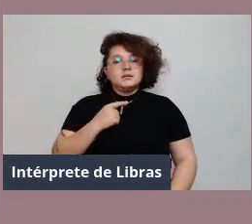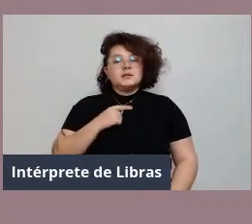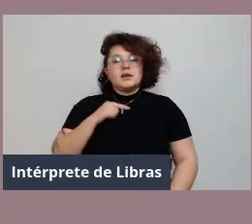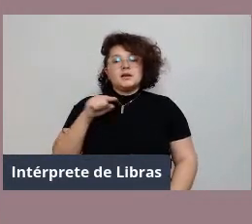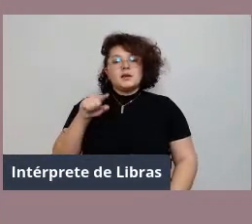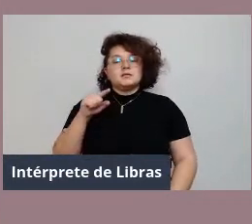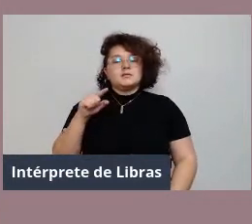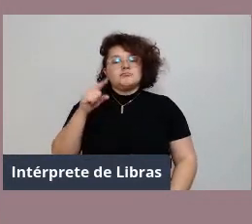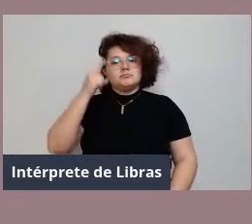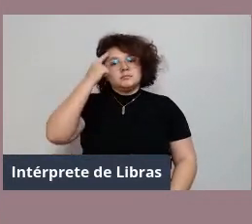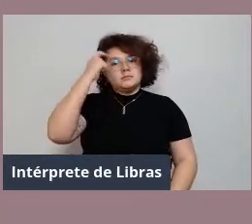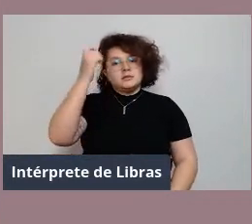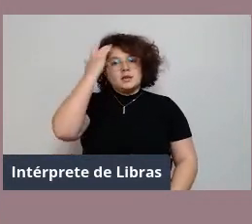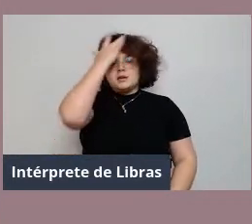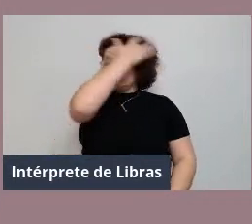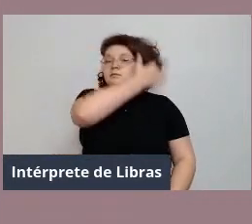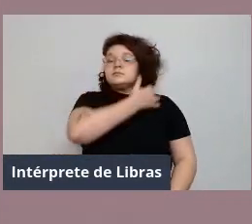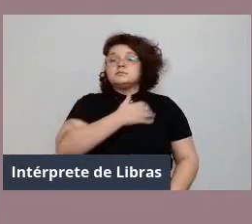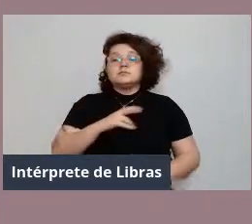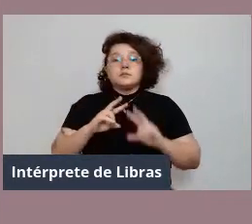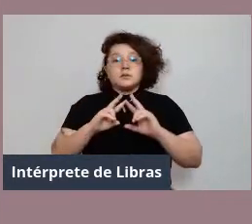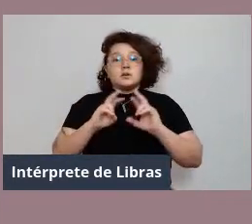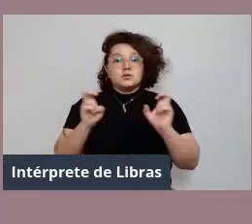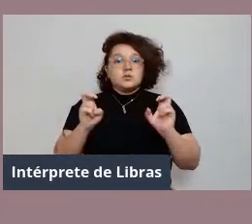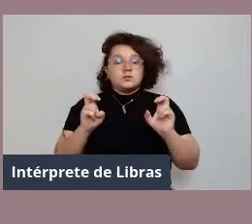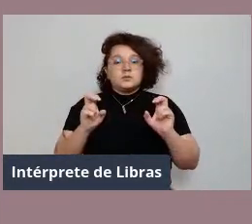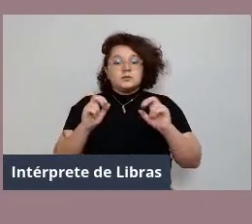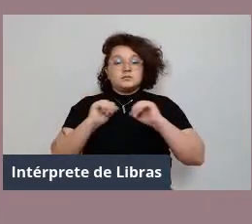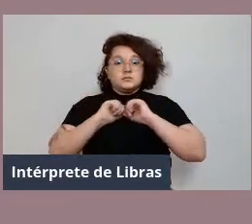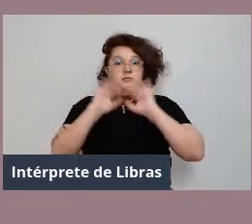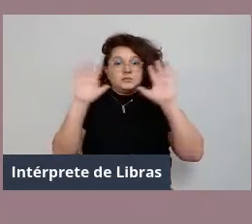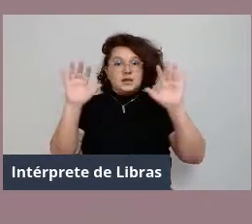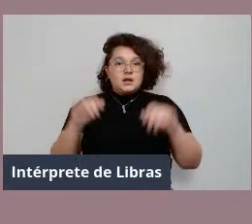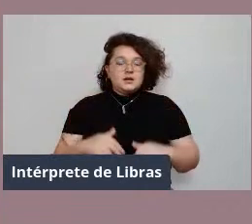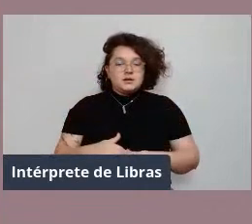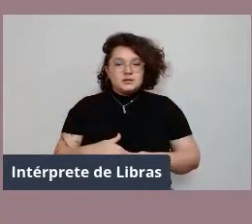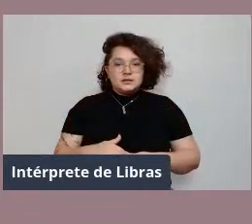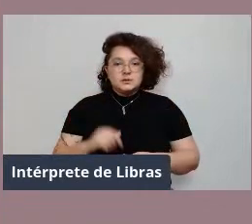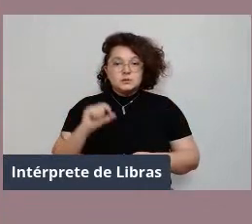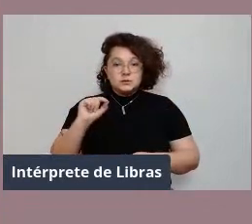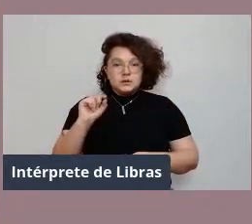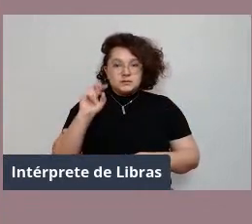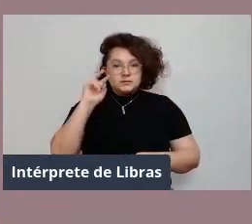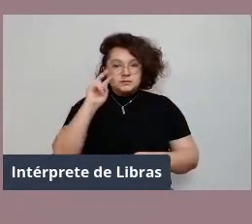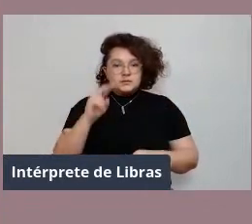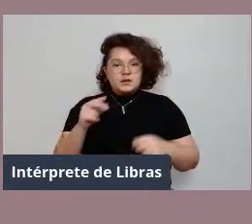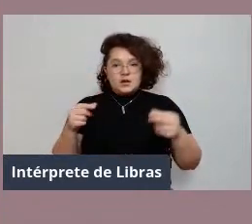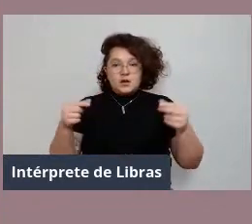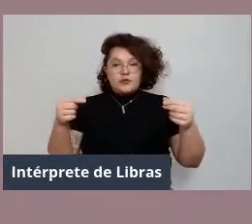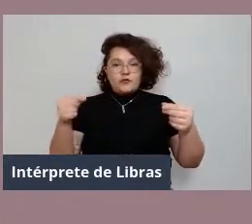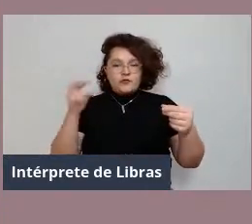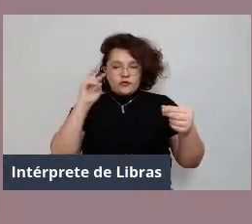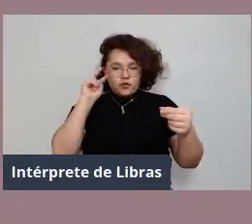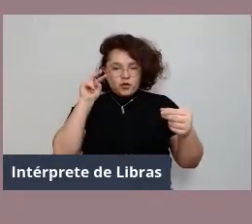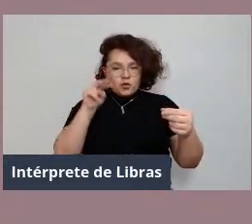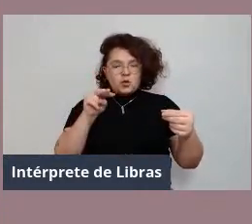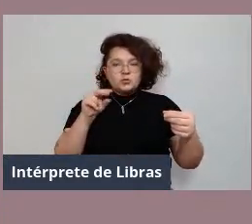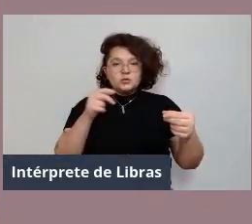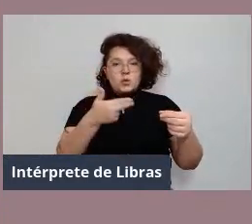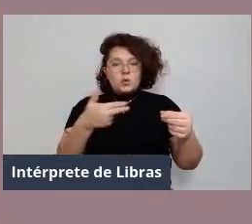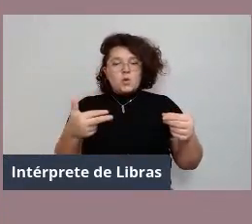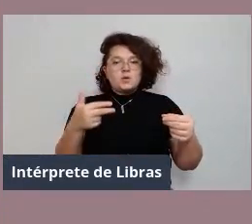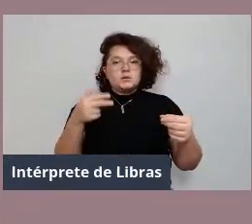ideia na Câmara Clara disso que, olhando uma foto, te atravessa, e é algo